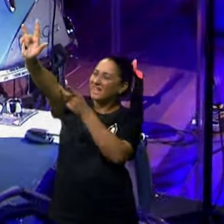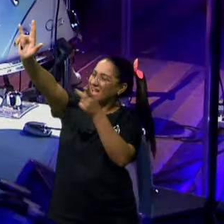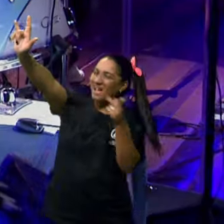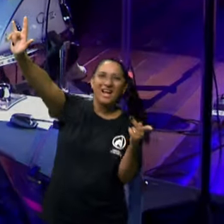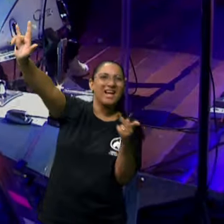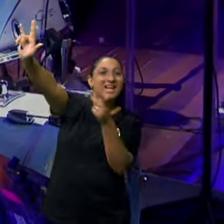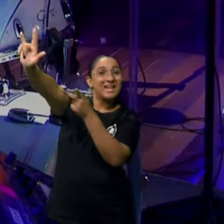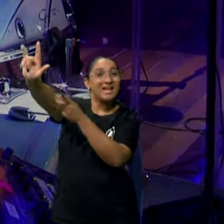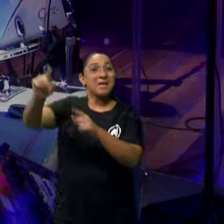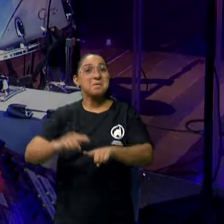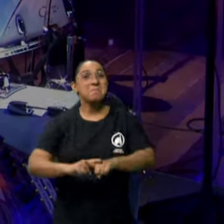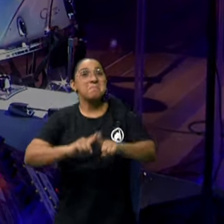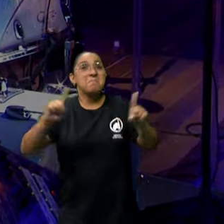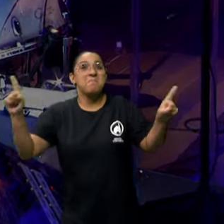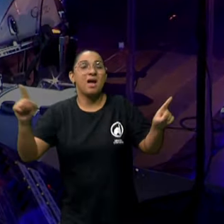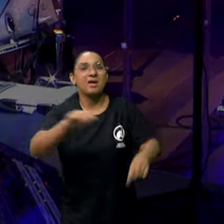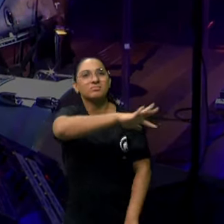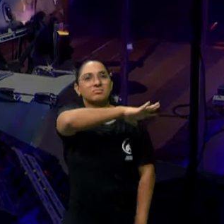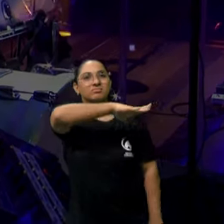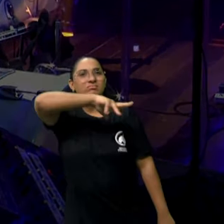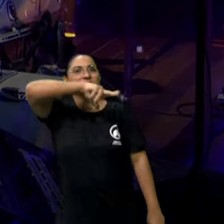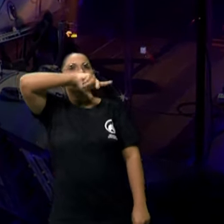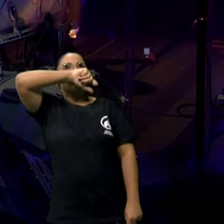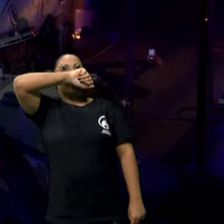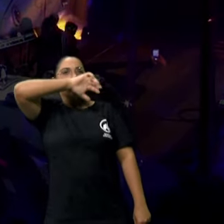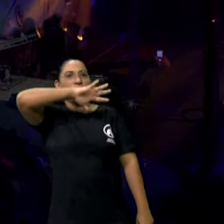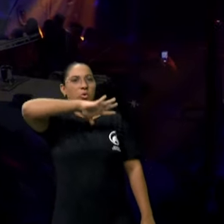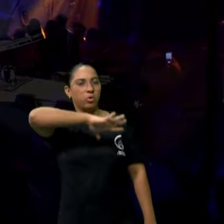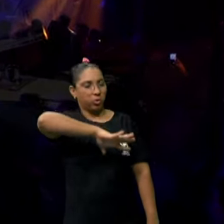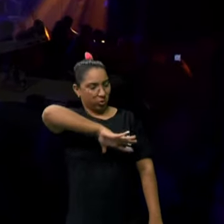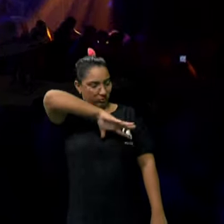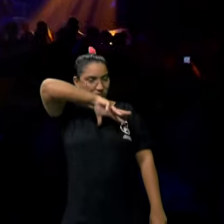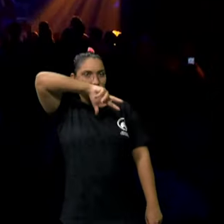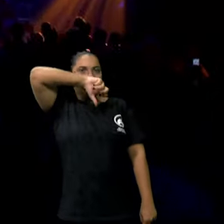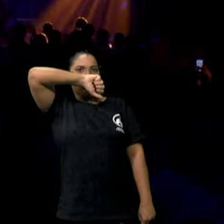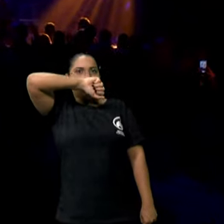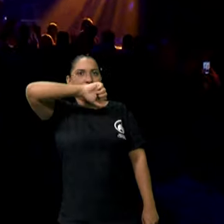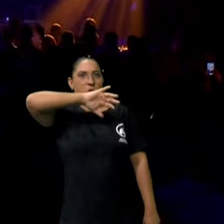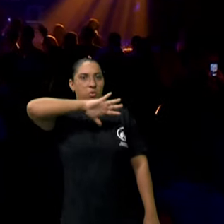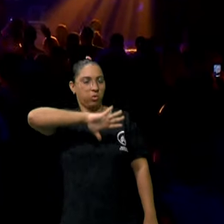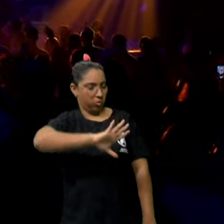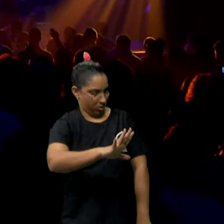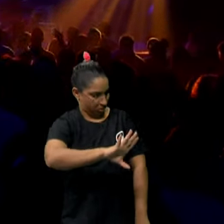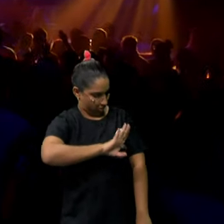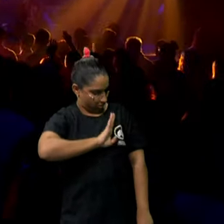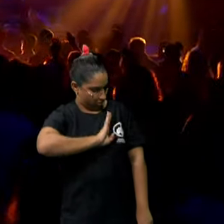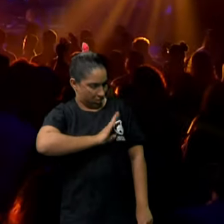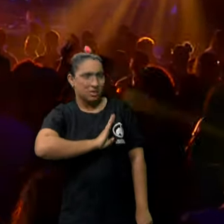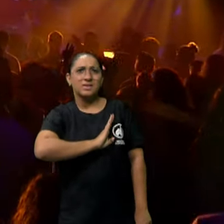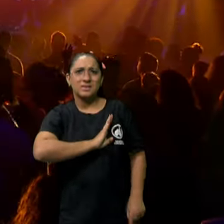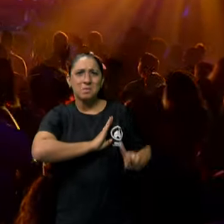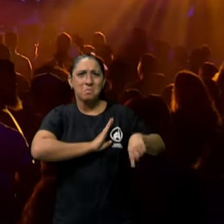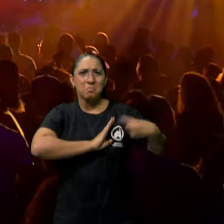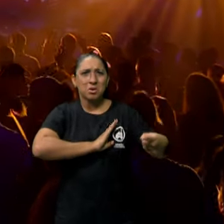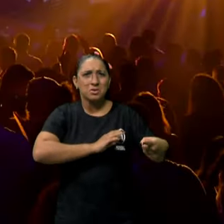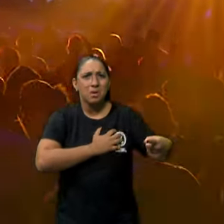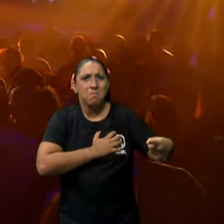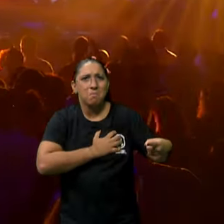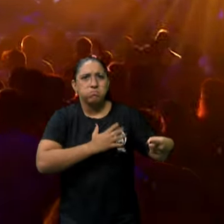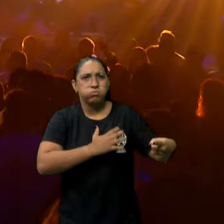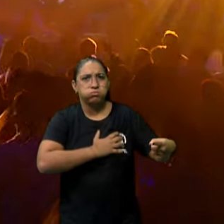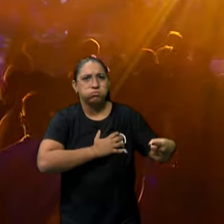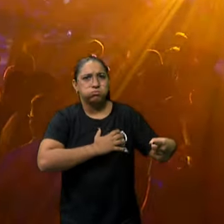mais do que o ar eu cresci mas a tira do